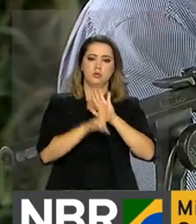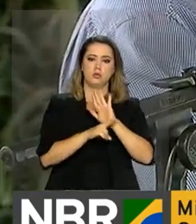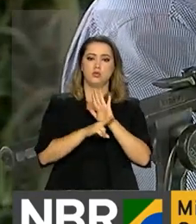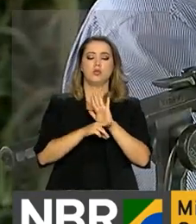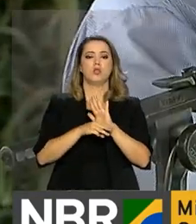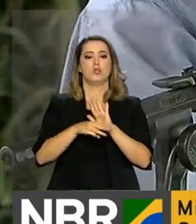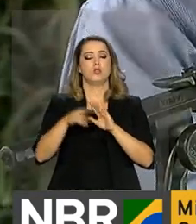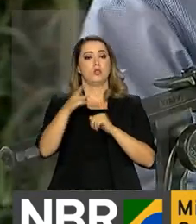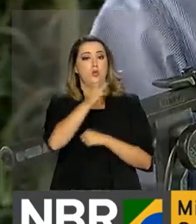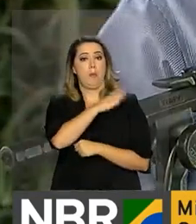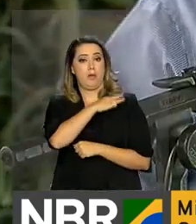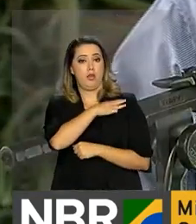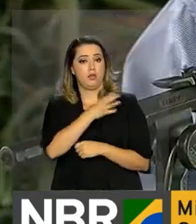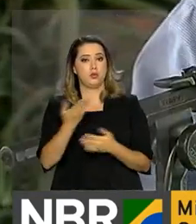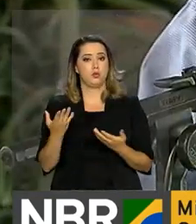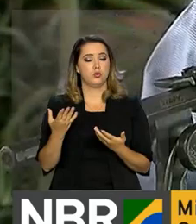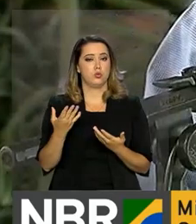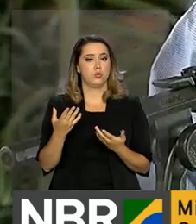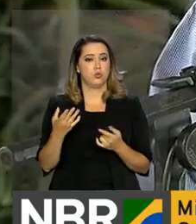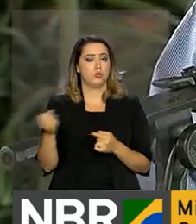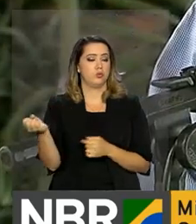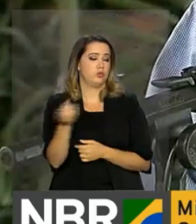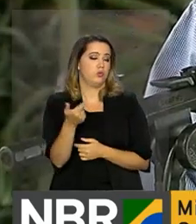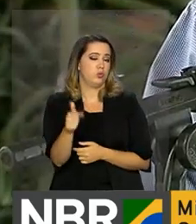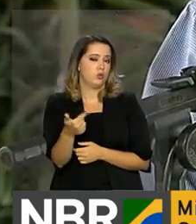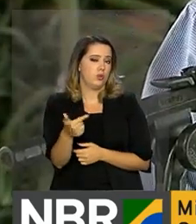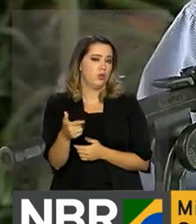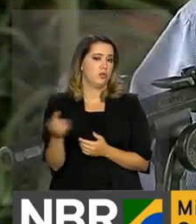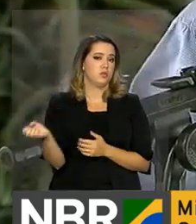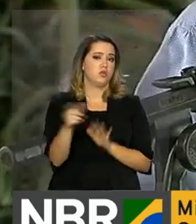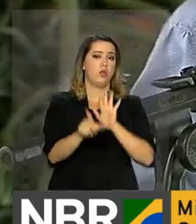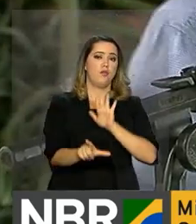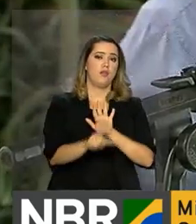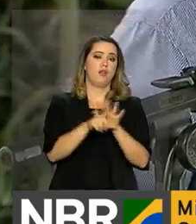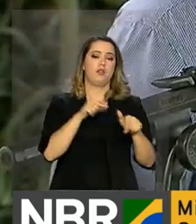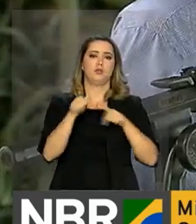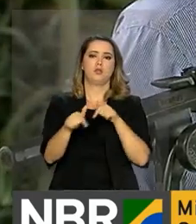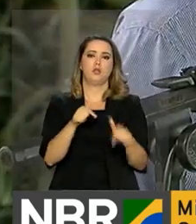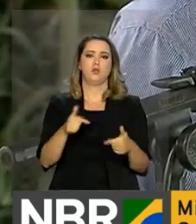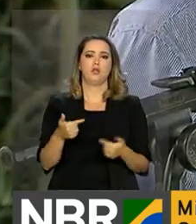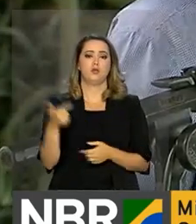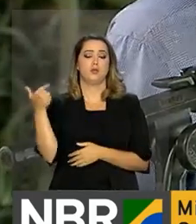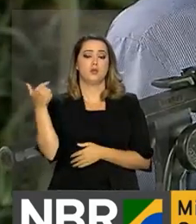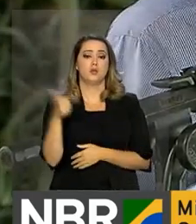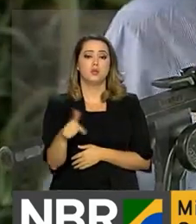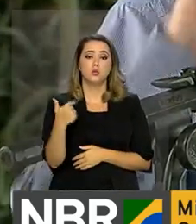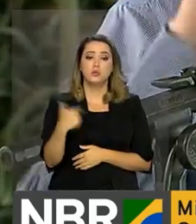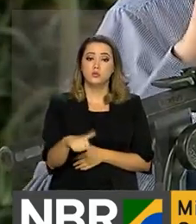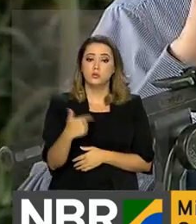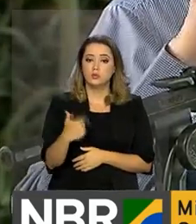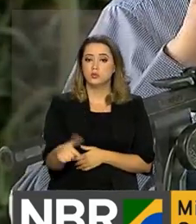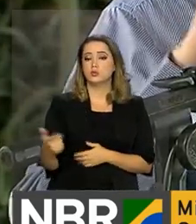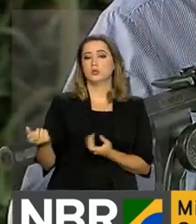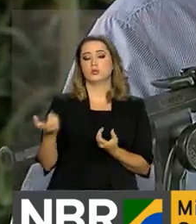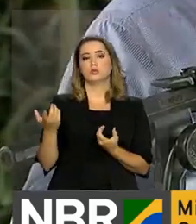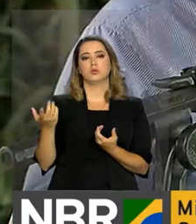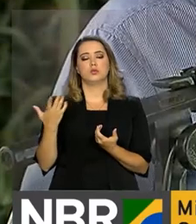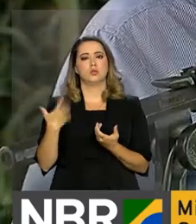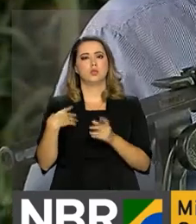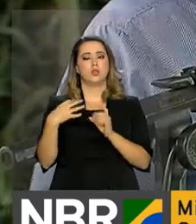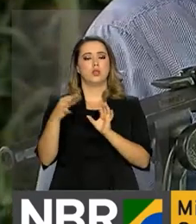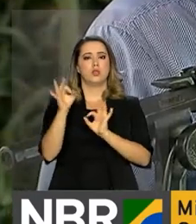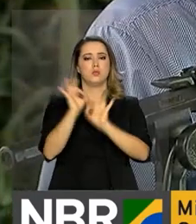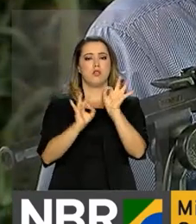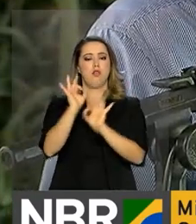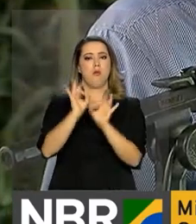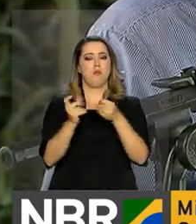ensino médio, não teríamos promovido a reforma trabalhista, não teríamos promovido a recuperação das estatais. Está aqui